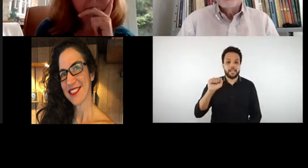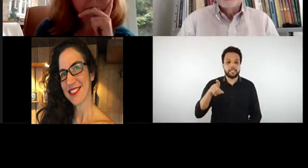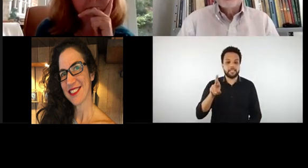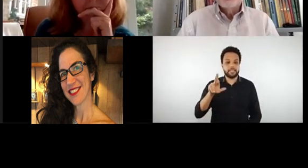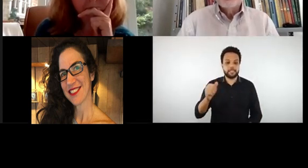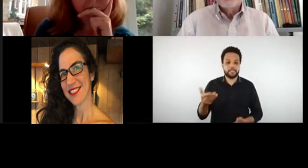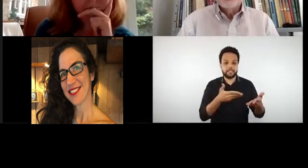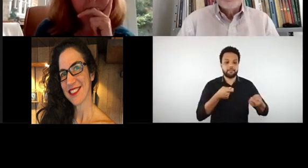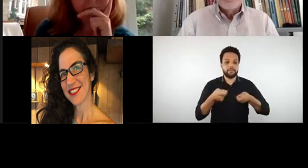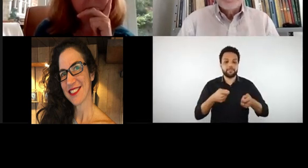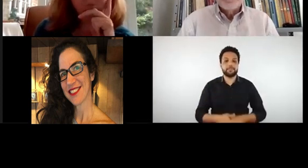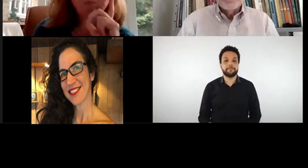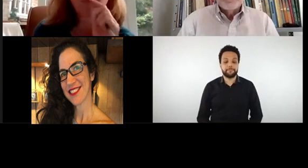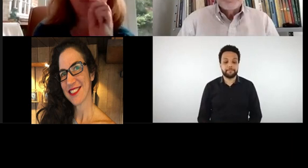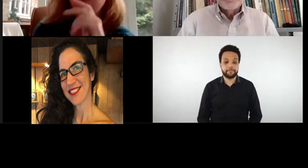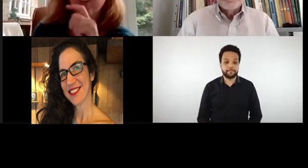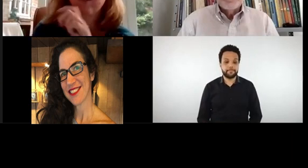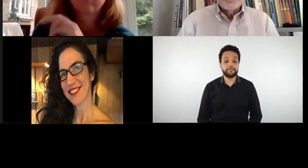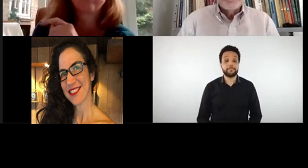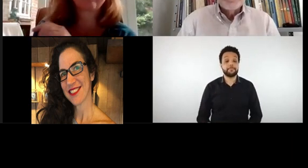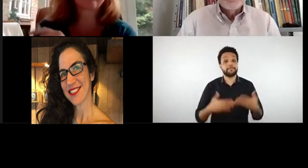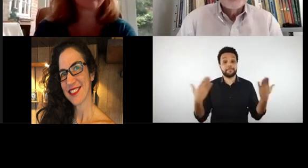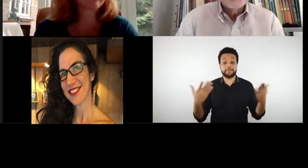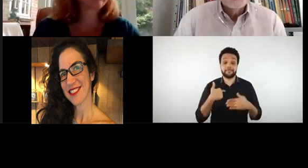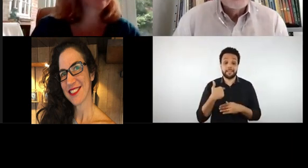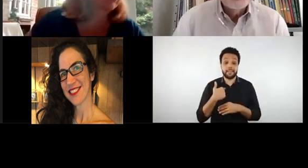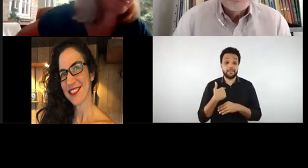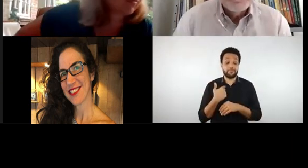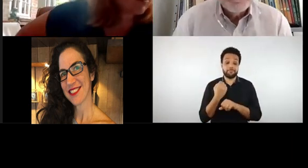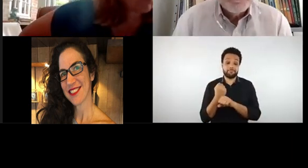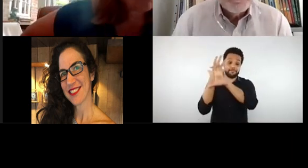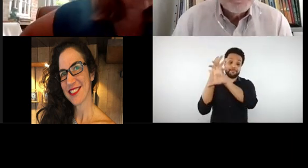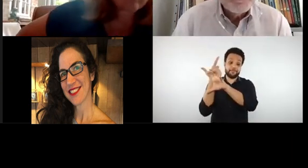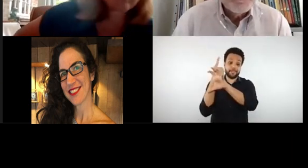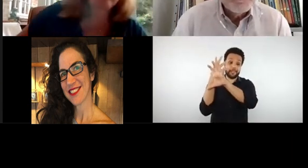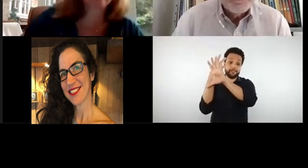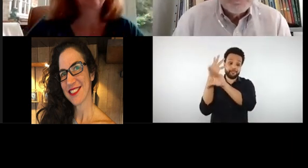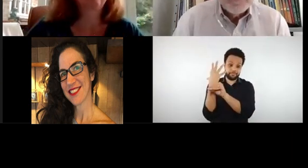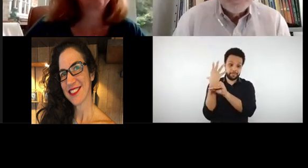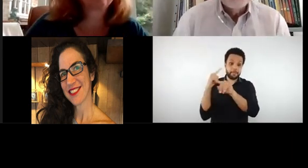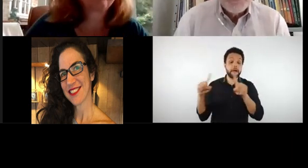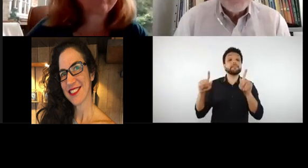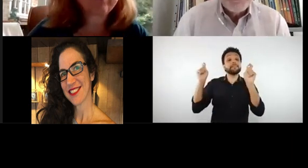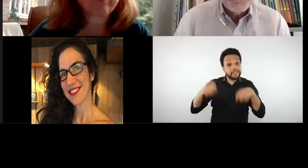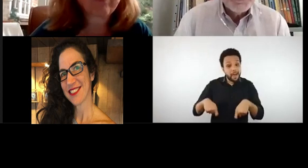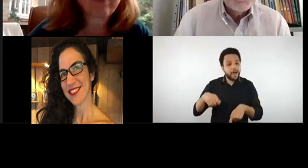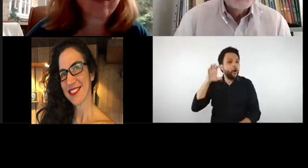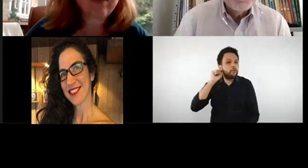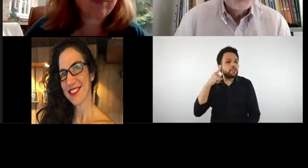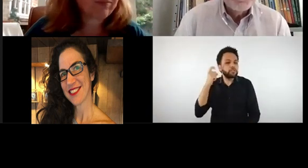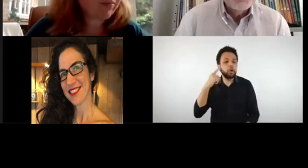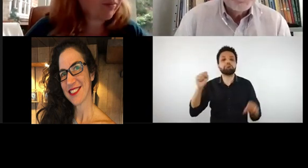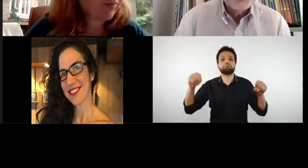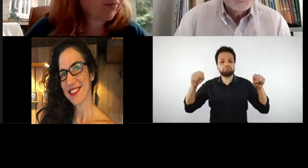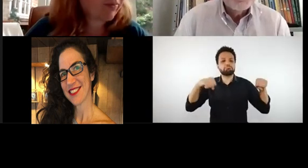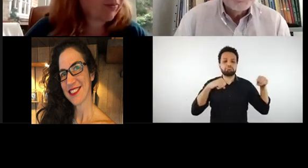Ok, gente. Bom, talvez minha imagem não esteja aparecendo, mas acho que vocês conseguem me ouvir, né? Sim. Sim?